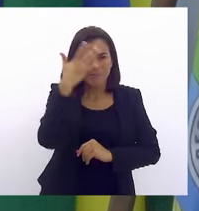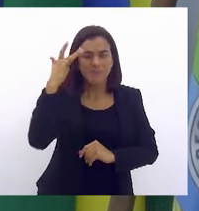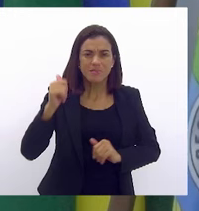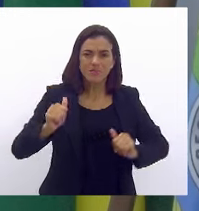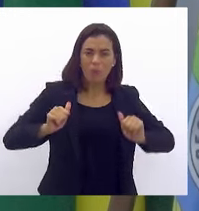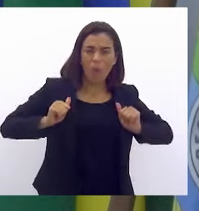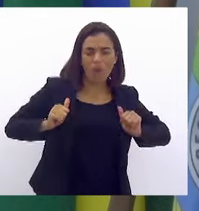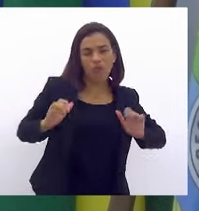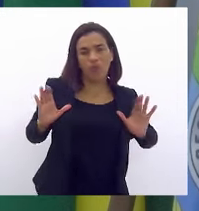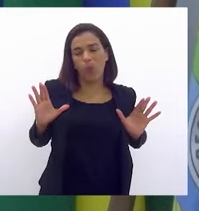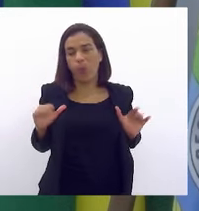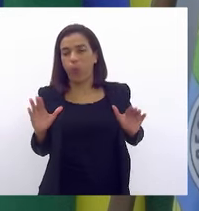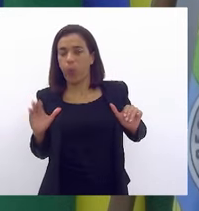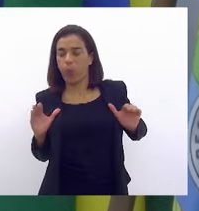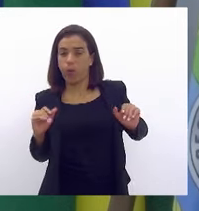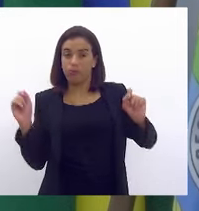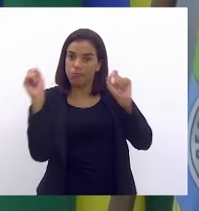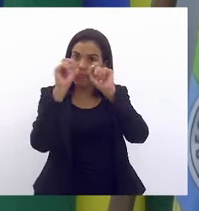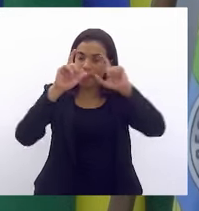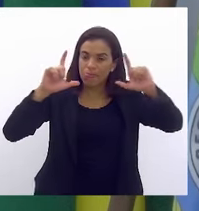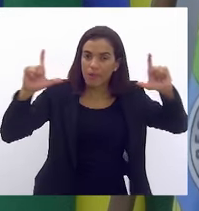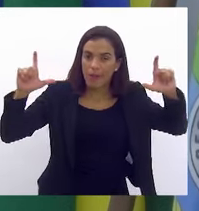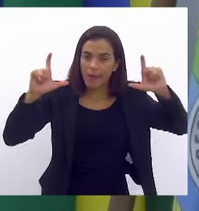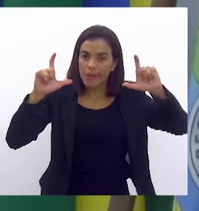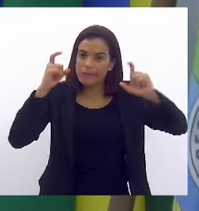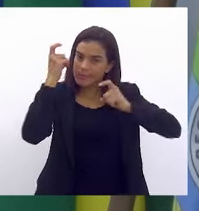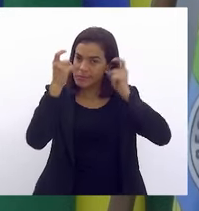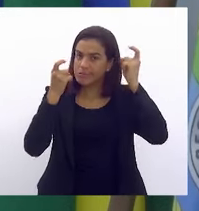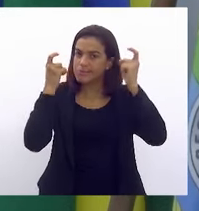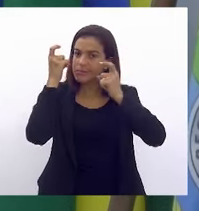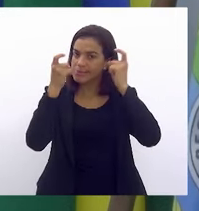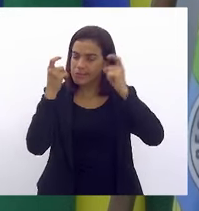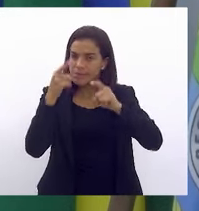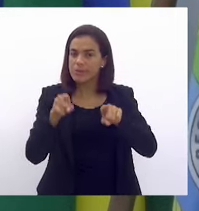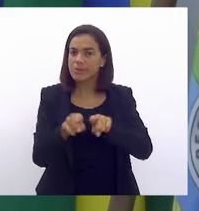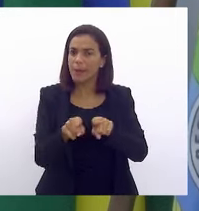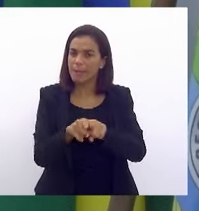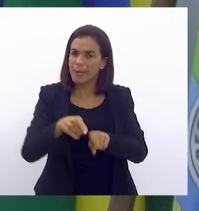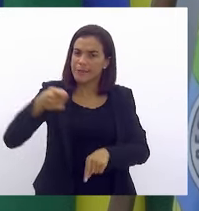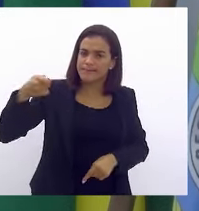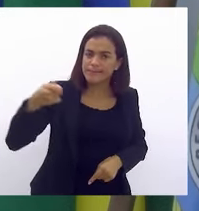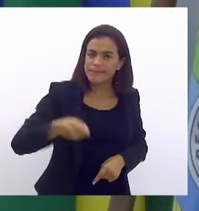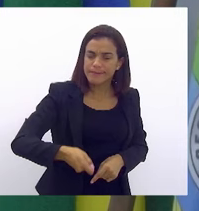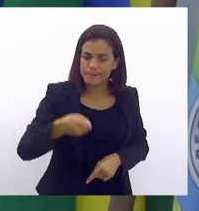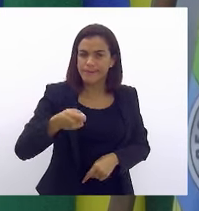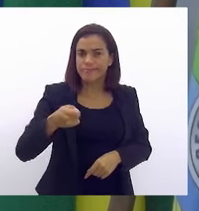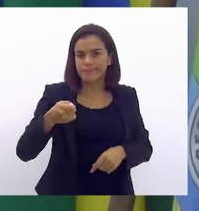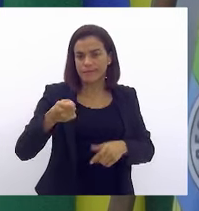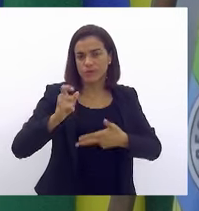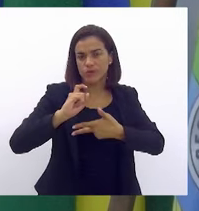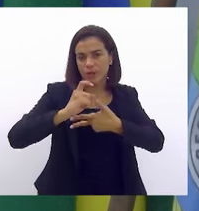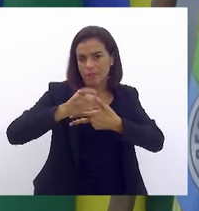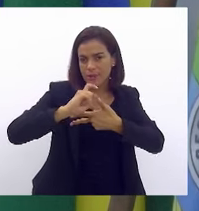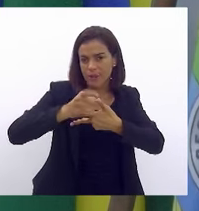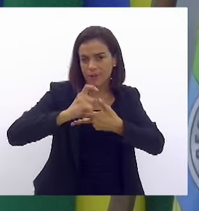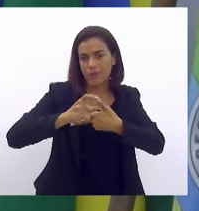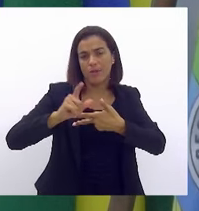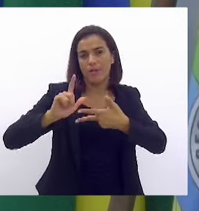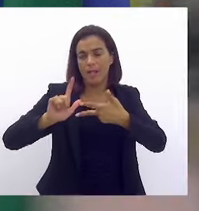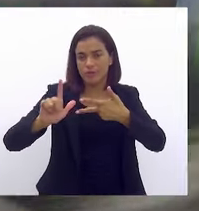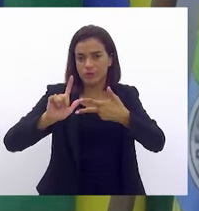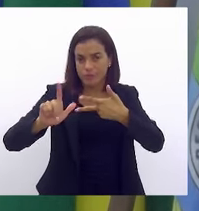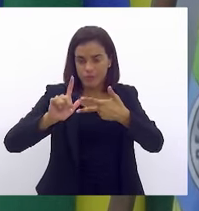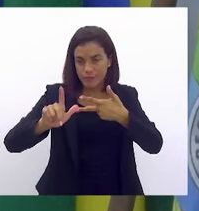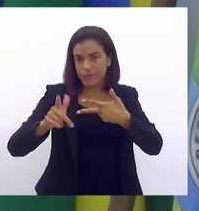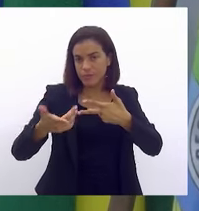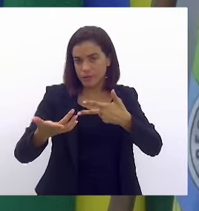conforto, né, e realmente exigir do Poder Executivo, do Poder